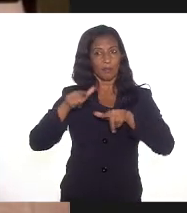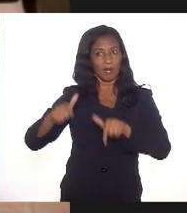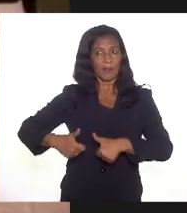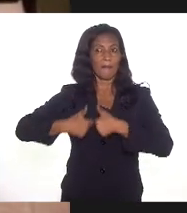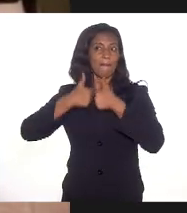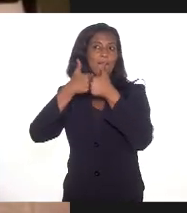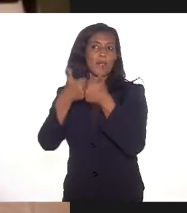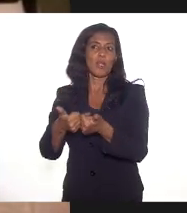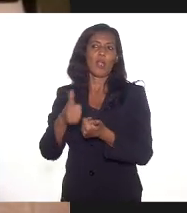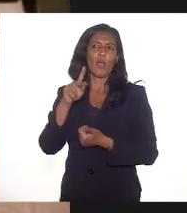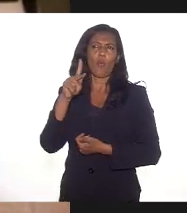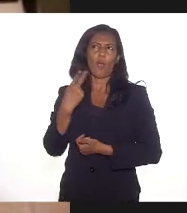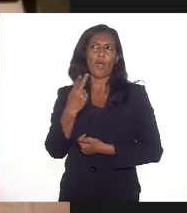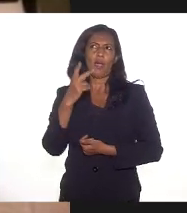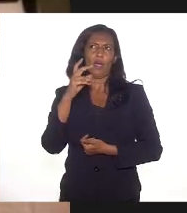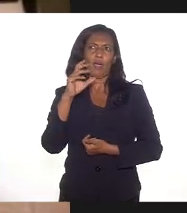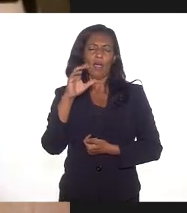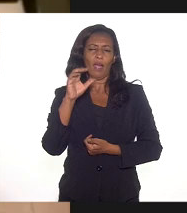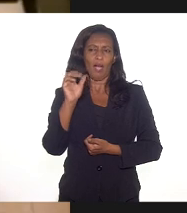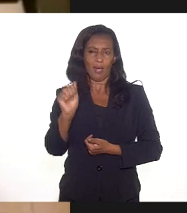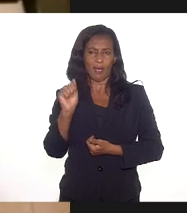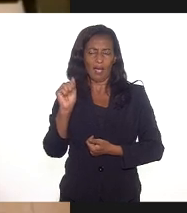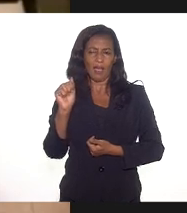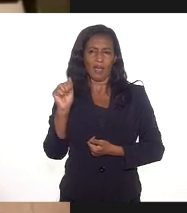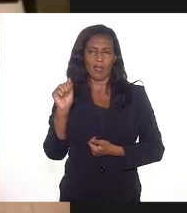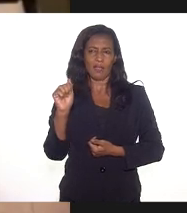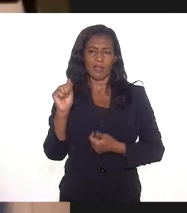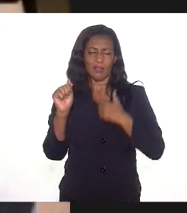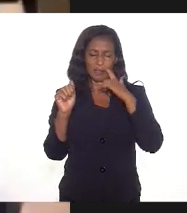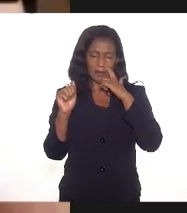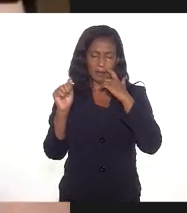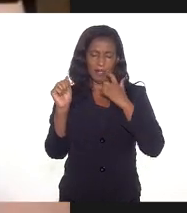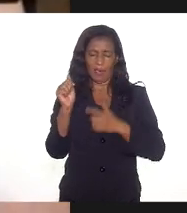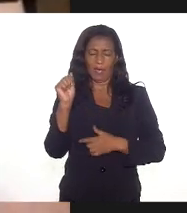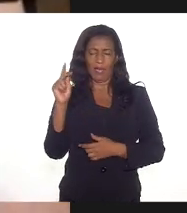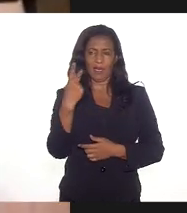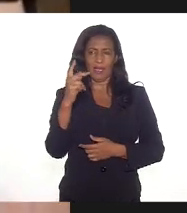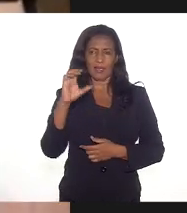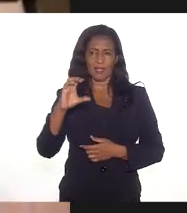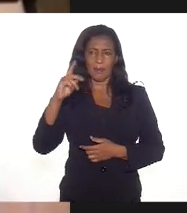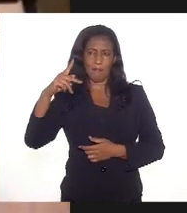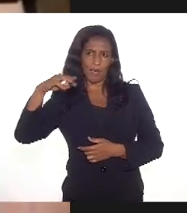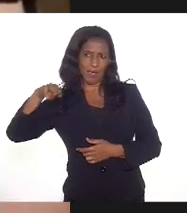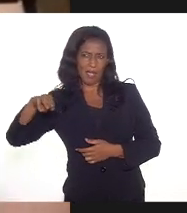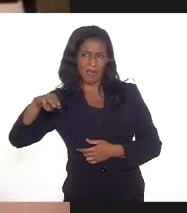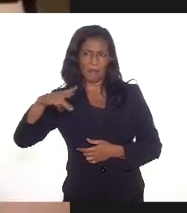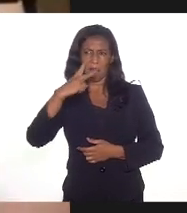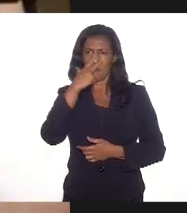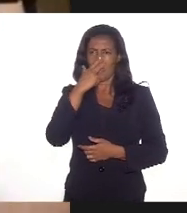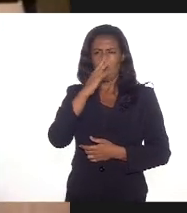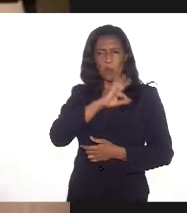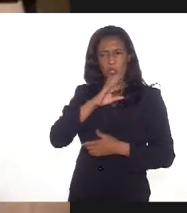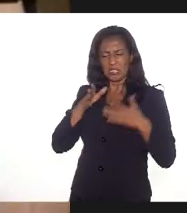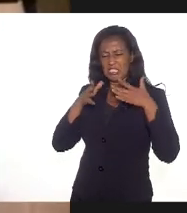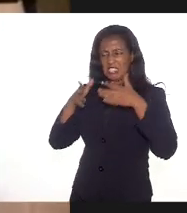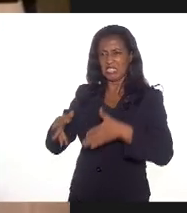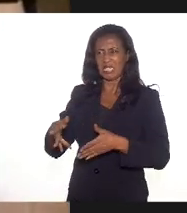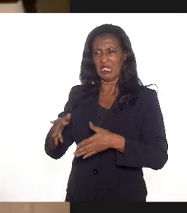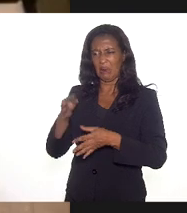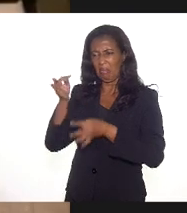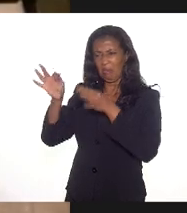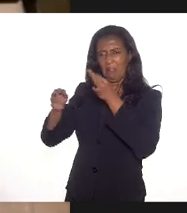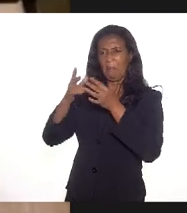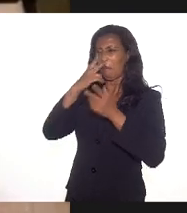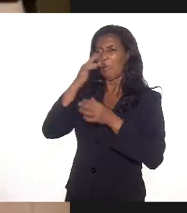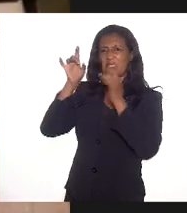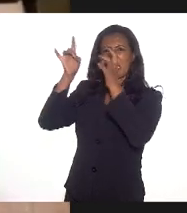o HCPM, que o policial chega lá e é tratado como lixo. E a gente precisa olhar a humanização